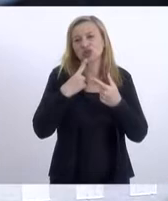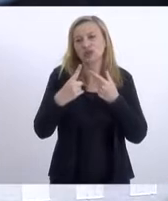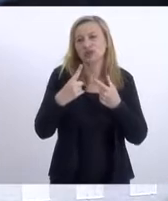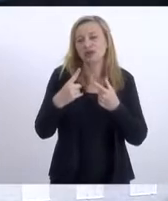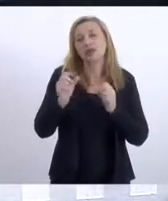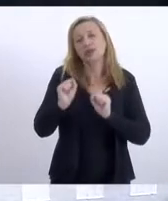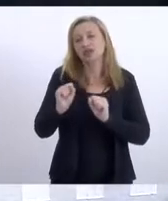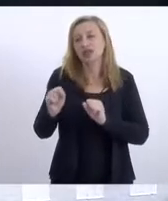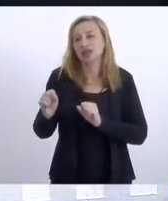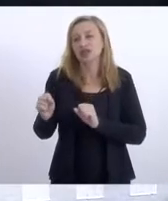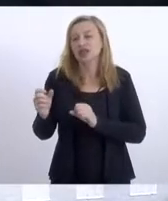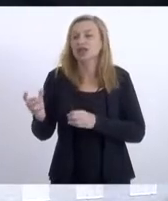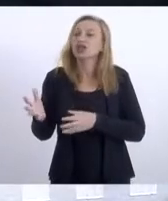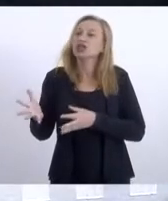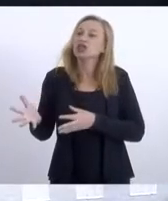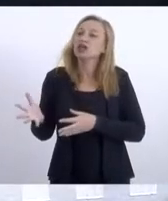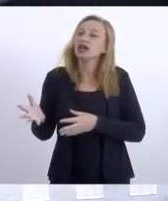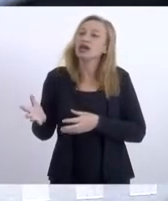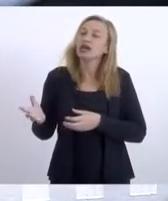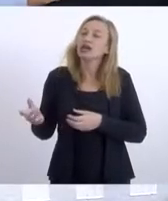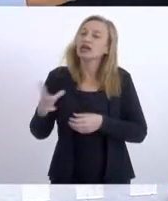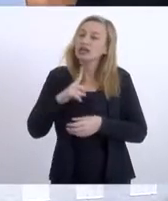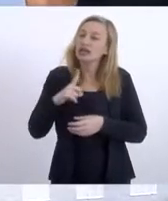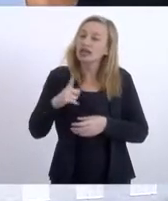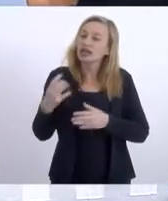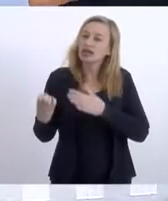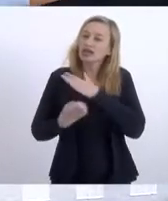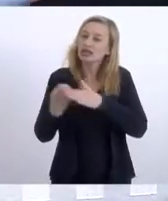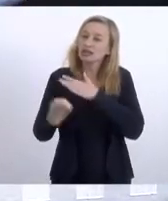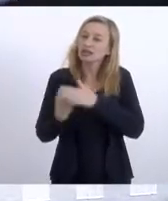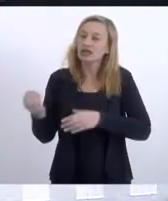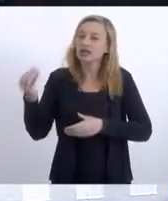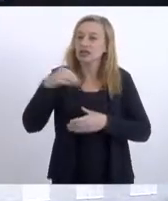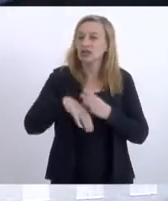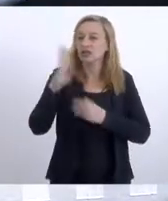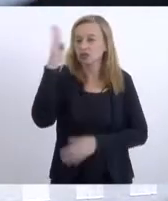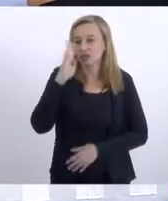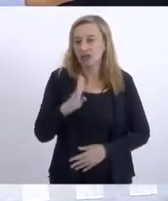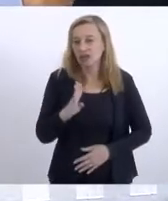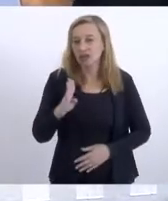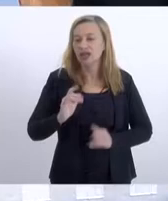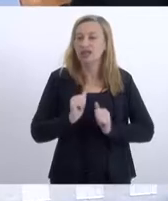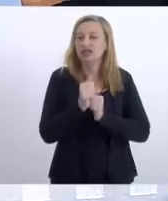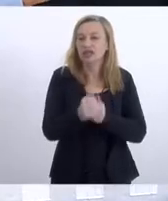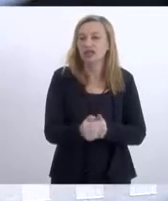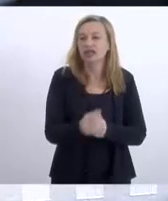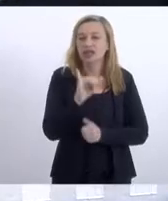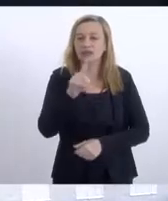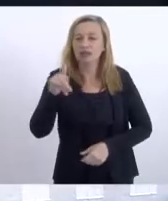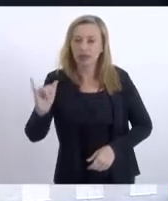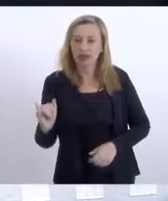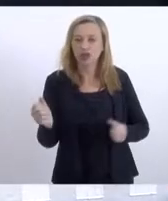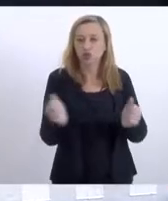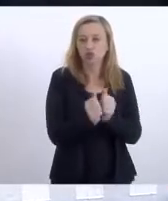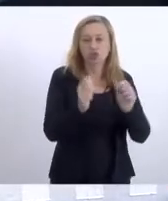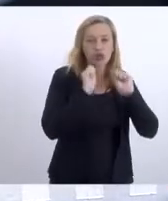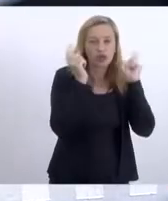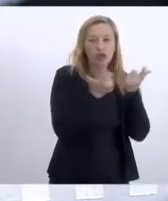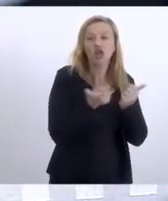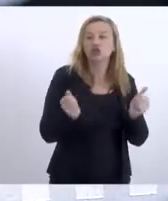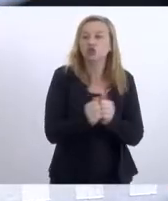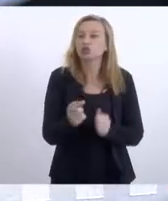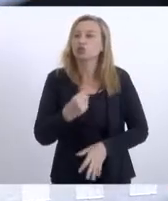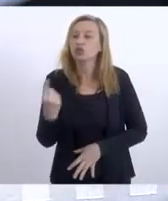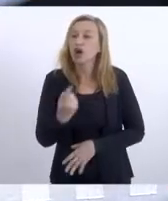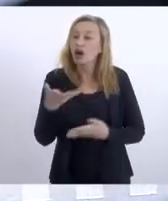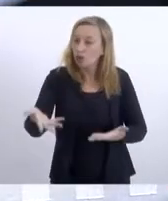essas empresas que prestam serviço para a exploração, e vamos perseguir através do IBP em parceria com a Assembleia. Estão conosco.